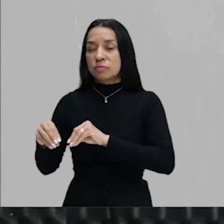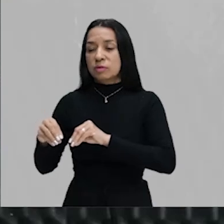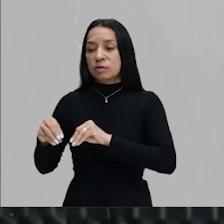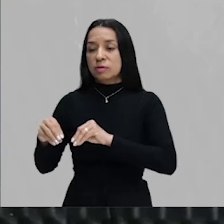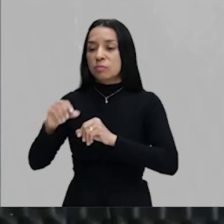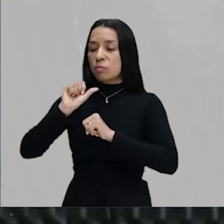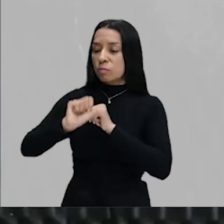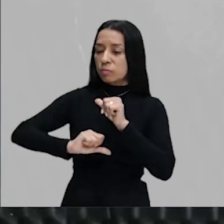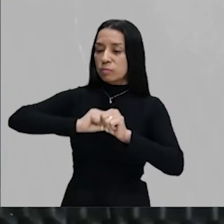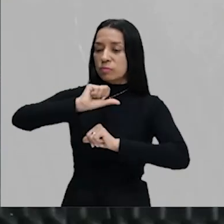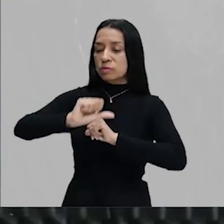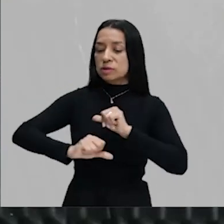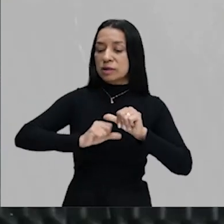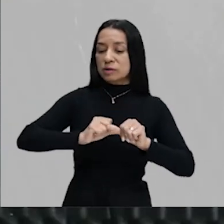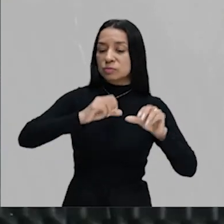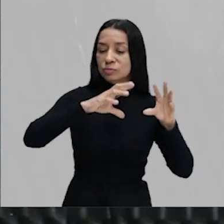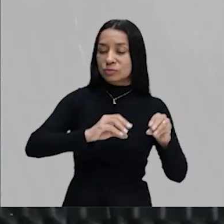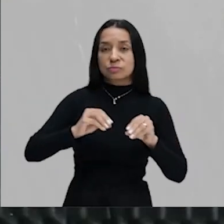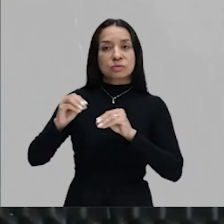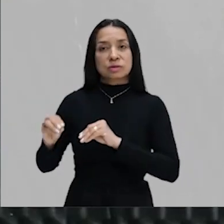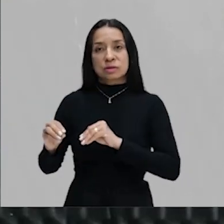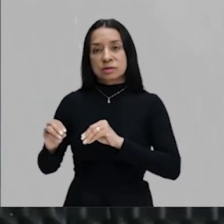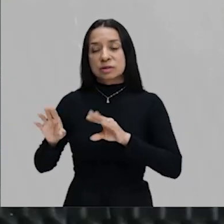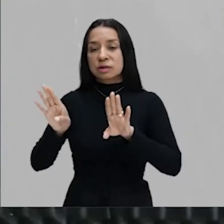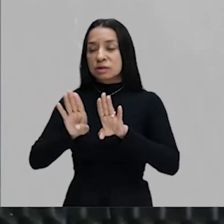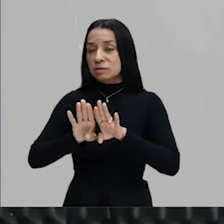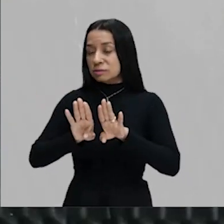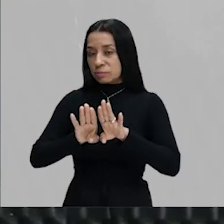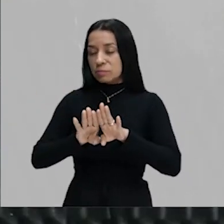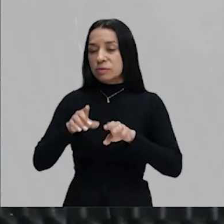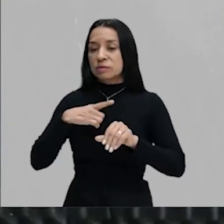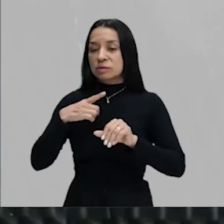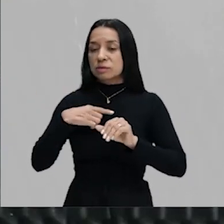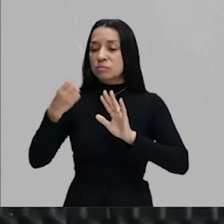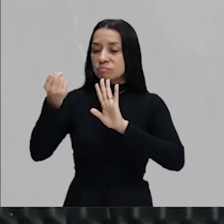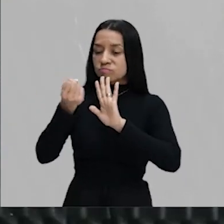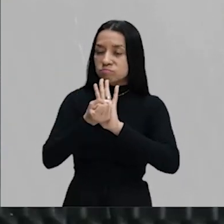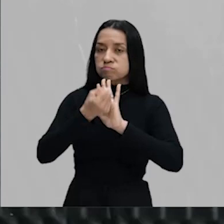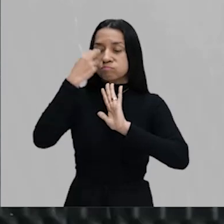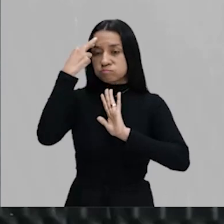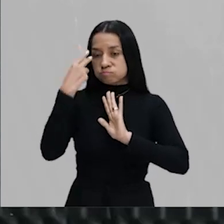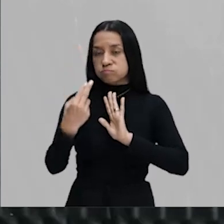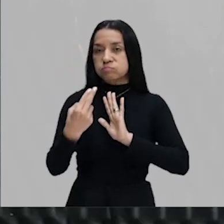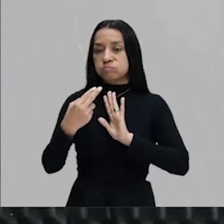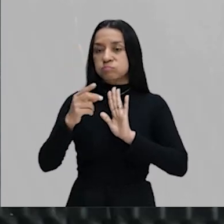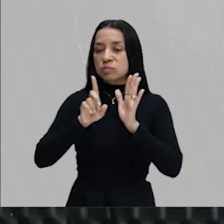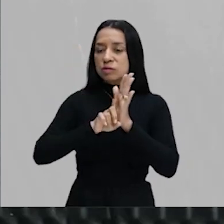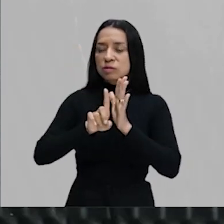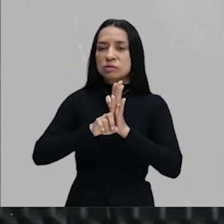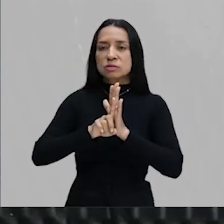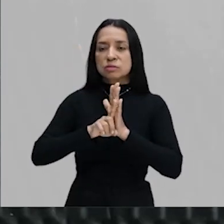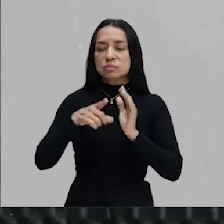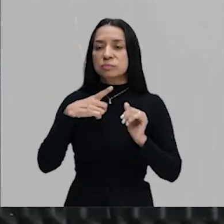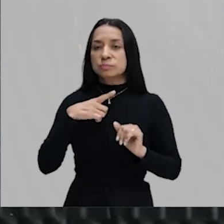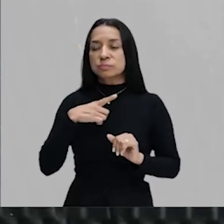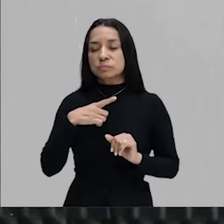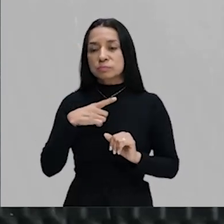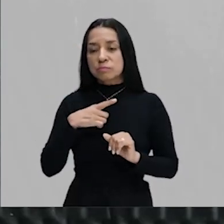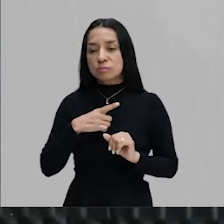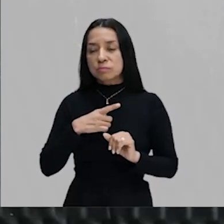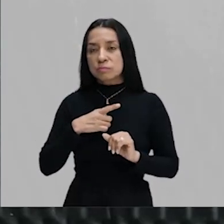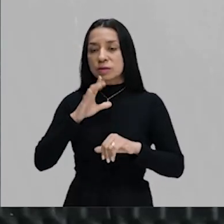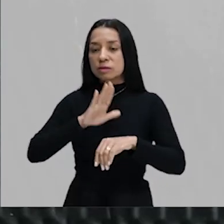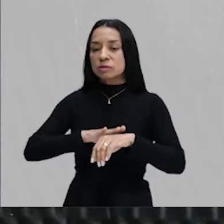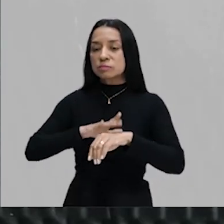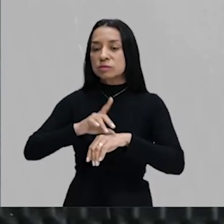processo migratório, mas você tem também uma história marcada pela questão que envolve a